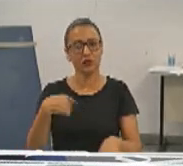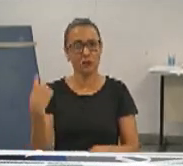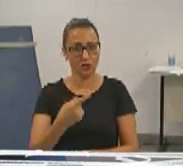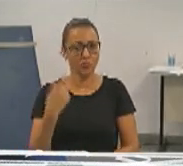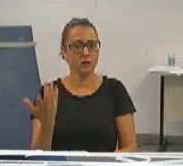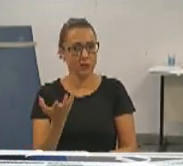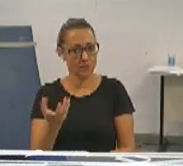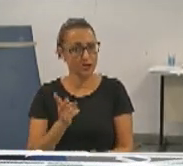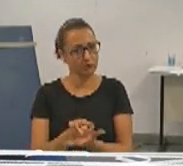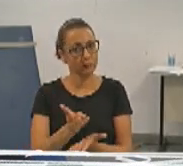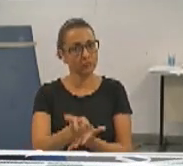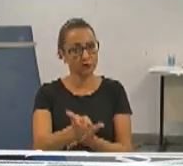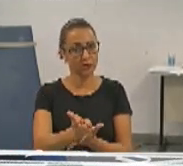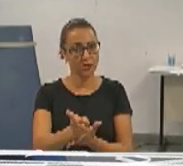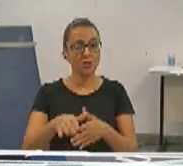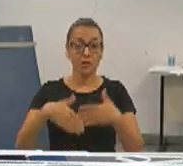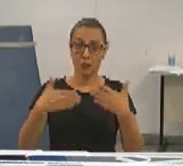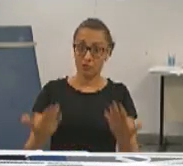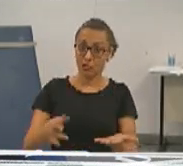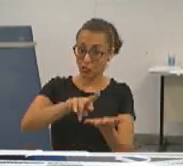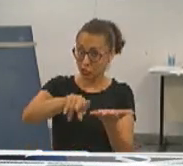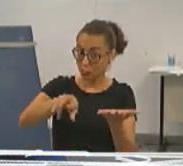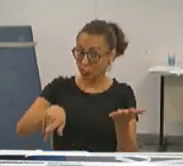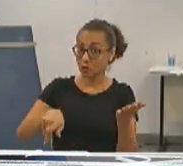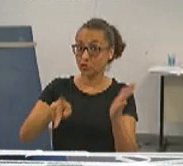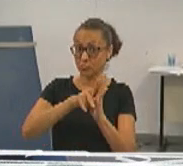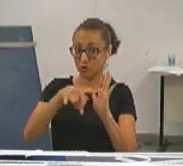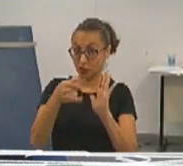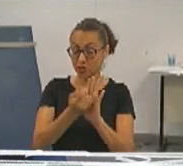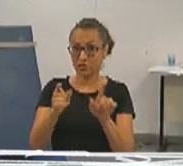continuar. Por essa e outras ações,